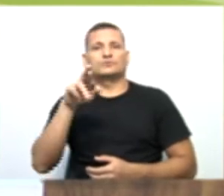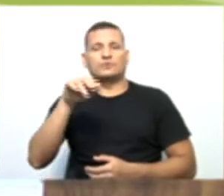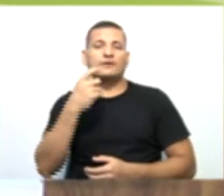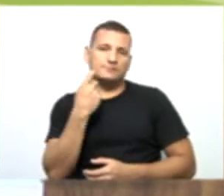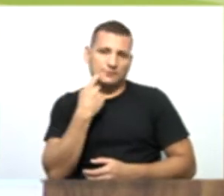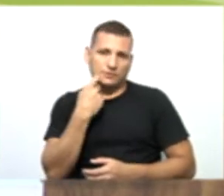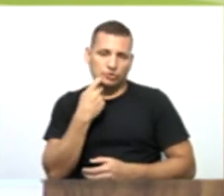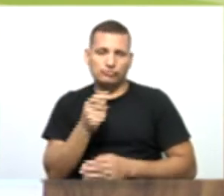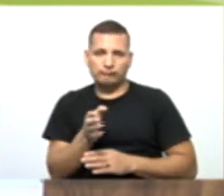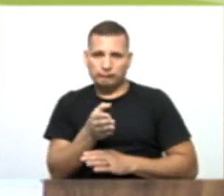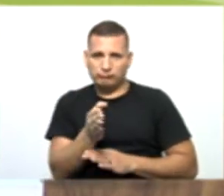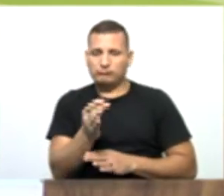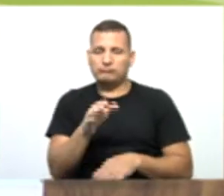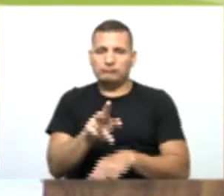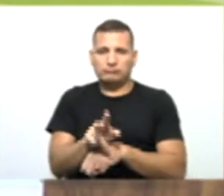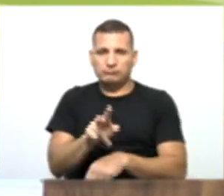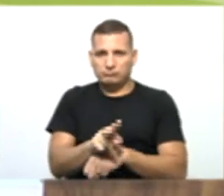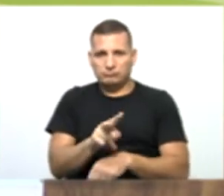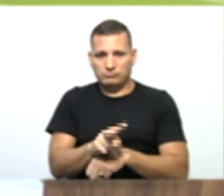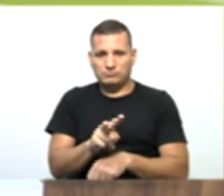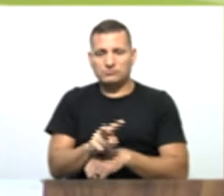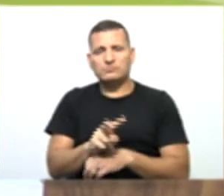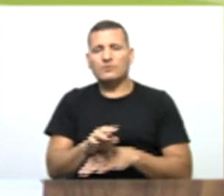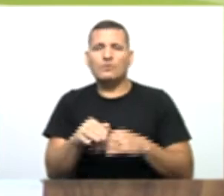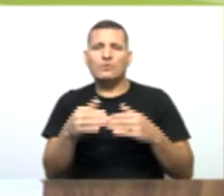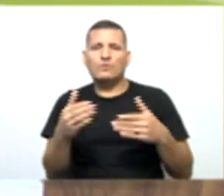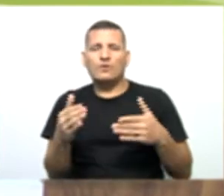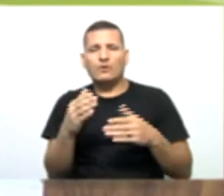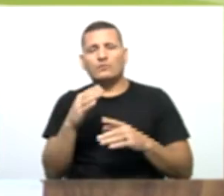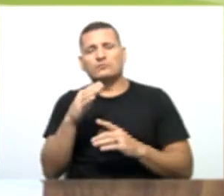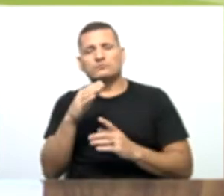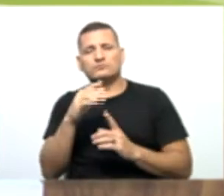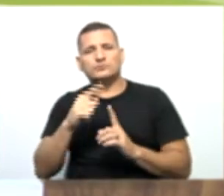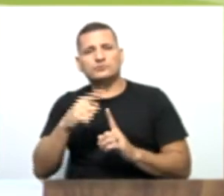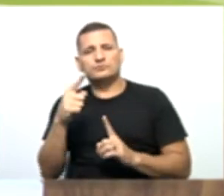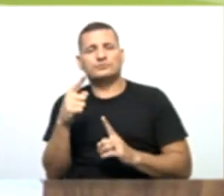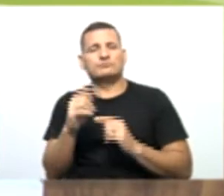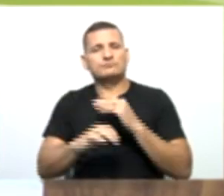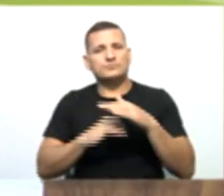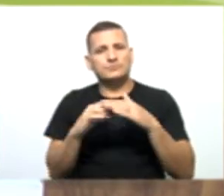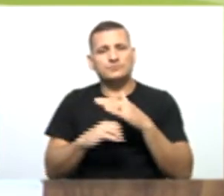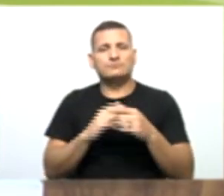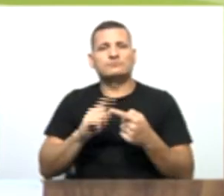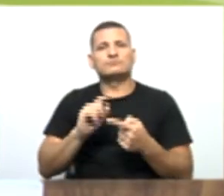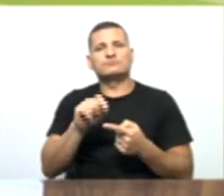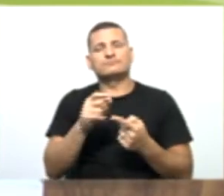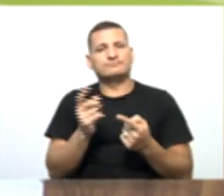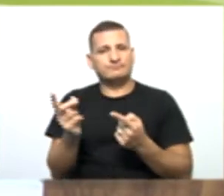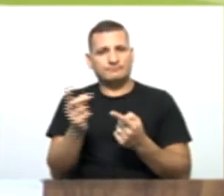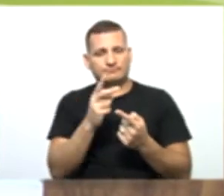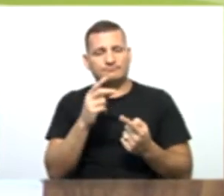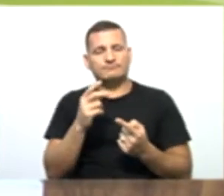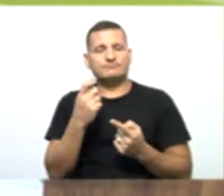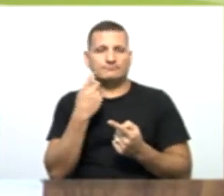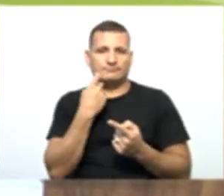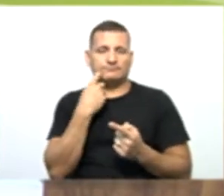aí, essa questão, quais os tipos de organizações, negócios envolvidos, colocou empresas de varejo de peixe,